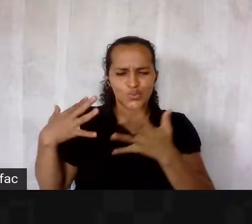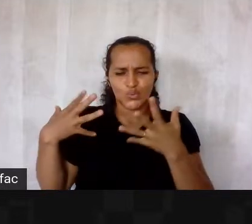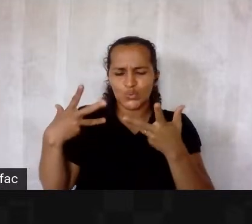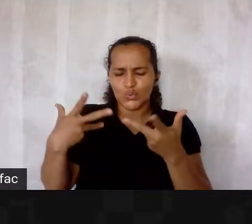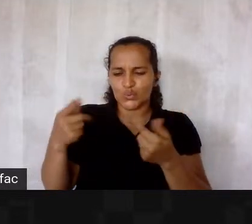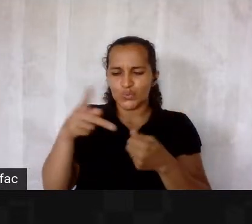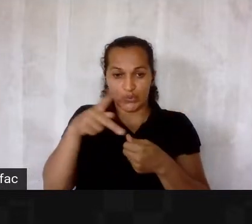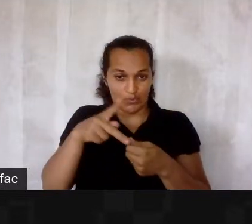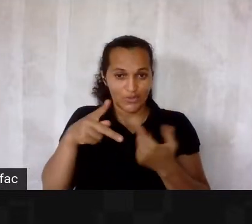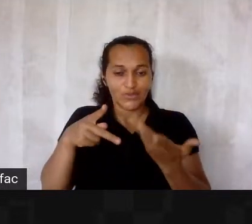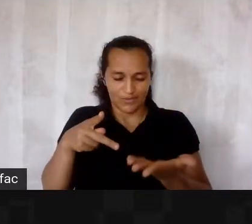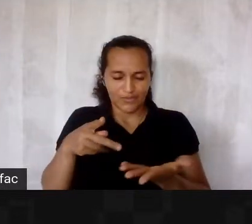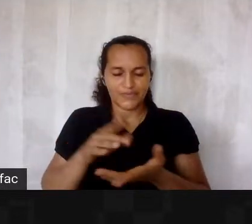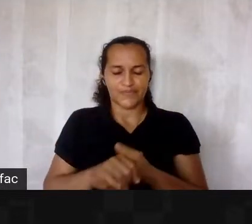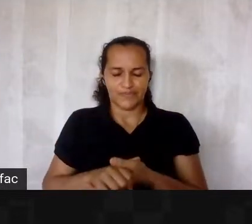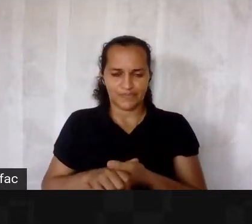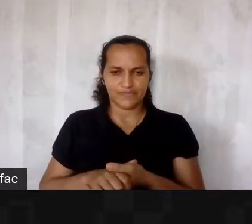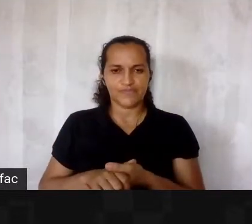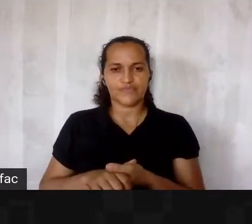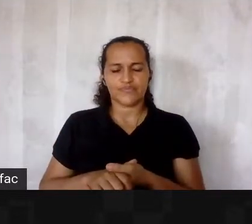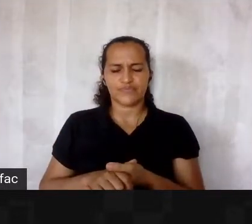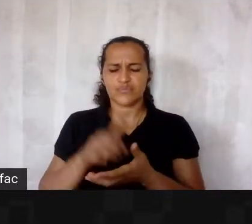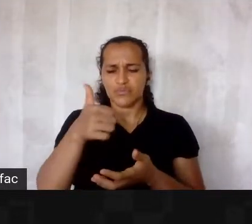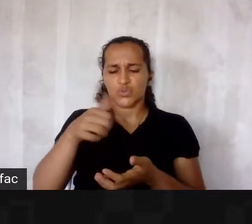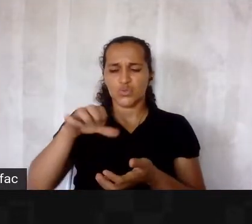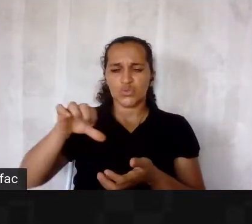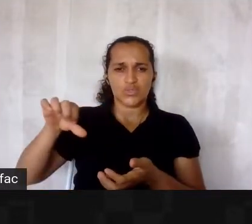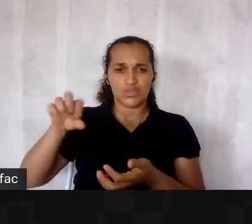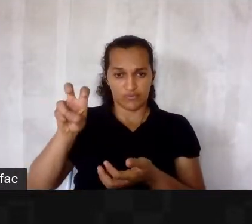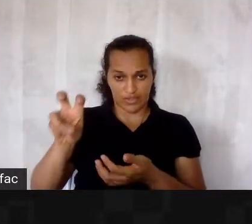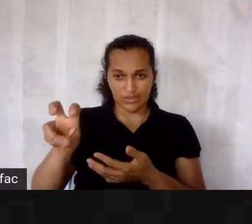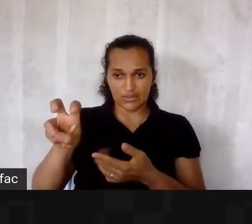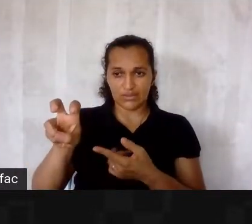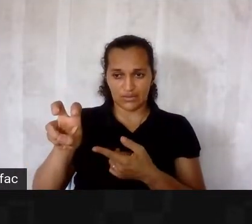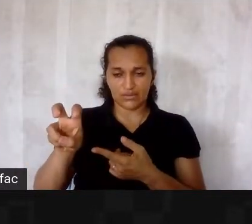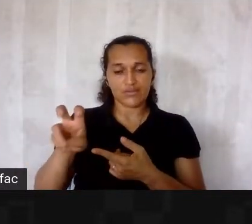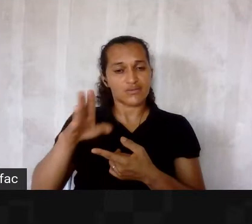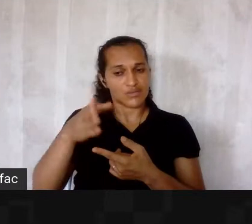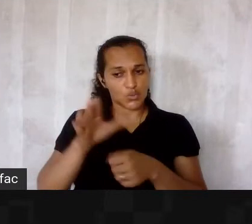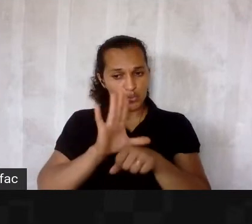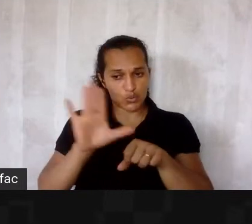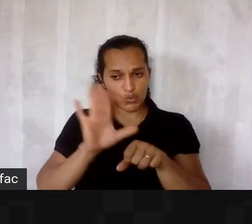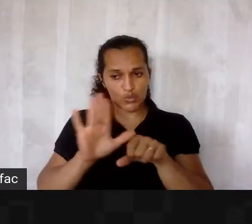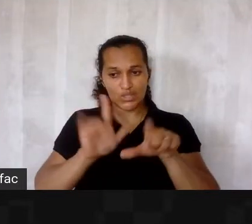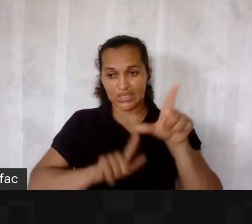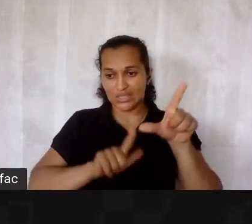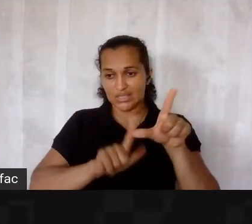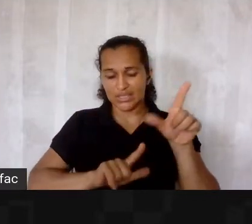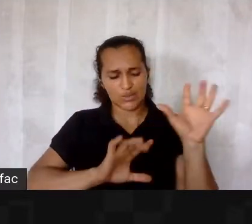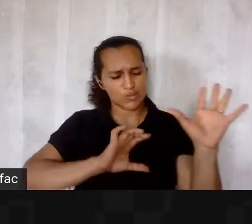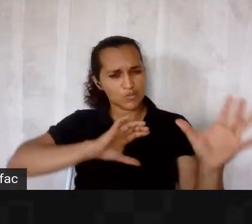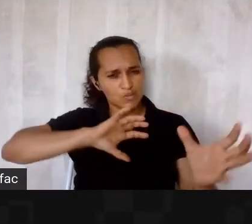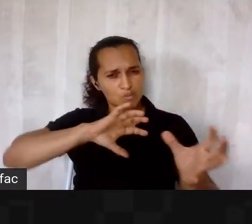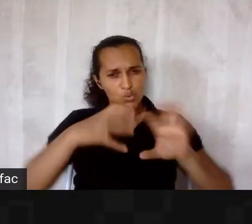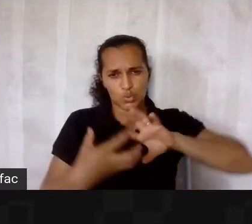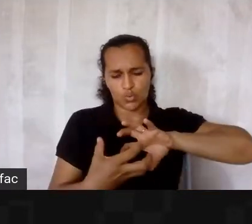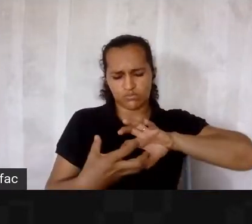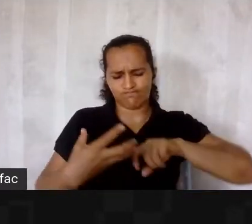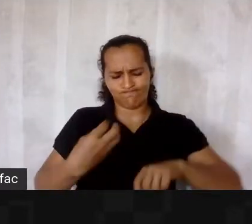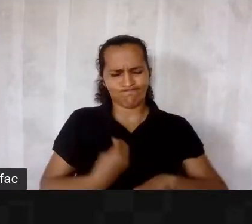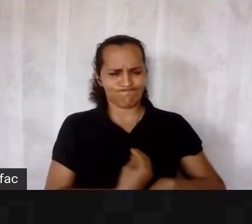porque, desde 1995, o curso de letras mudou a minha trajetória de vida.